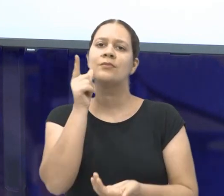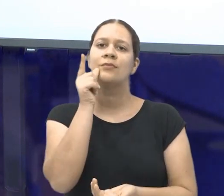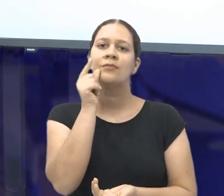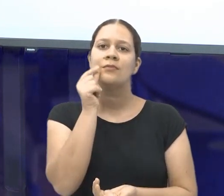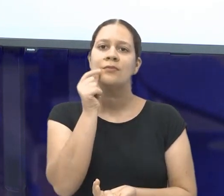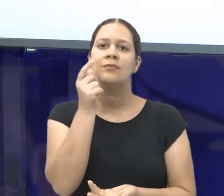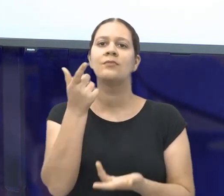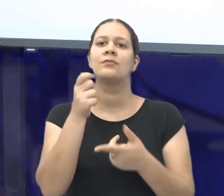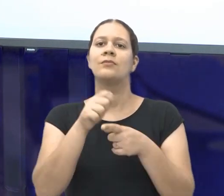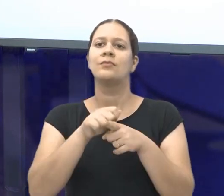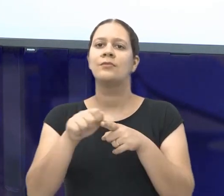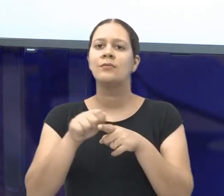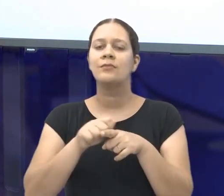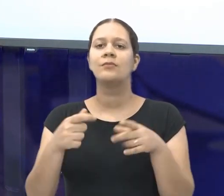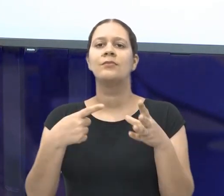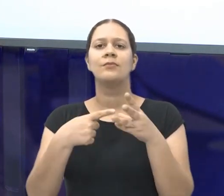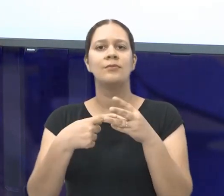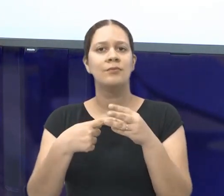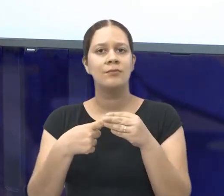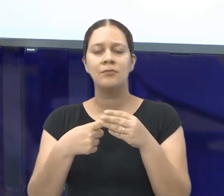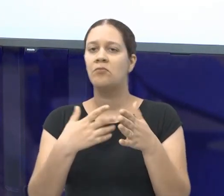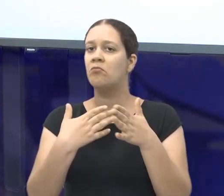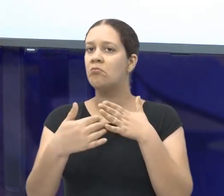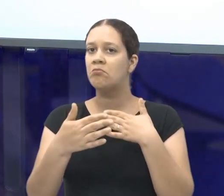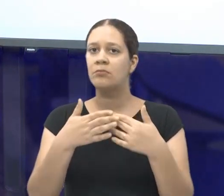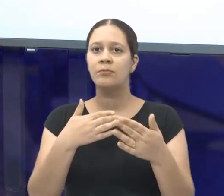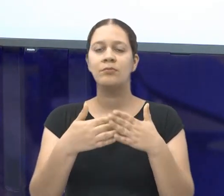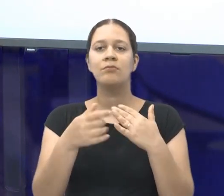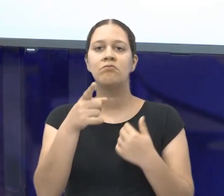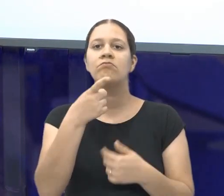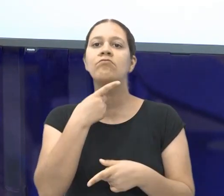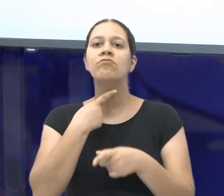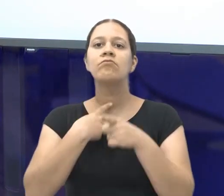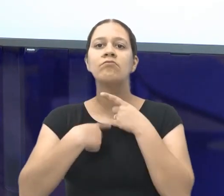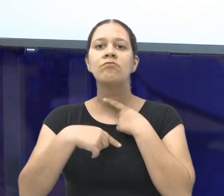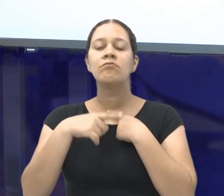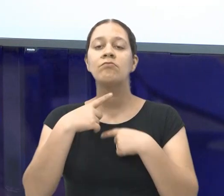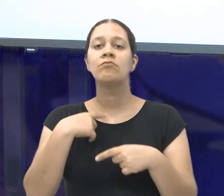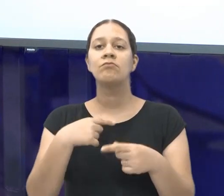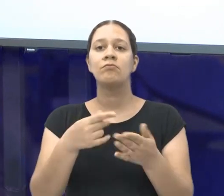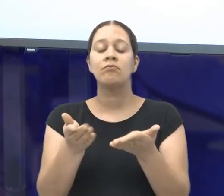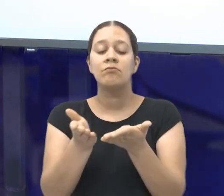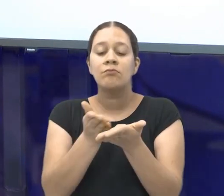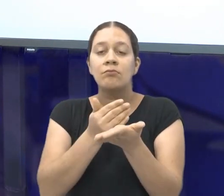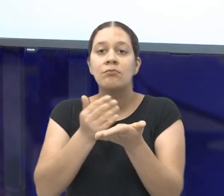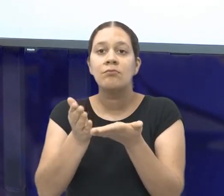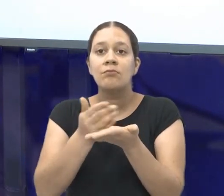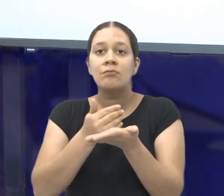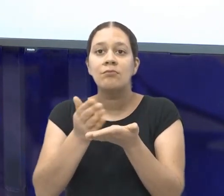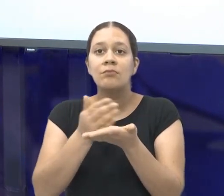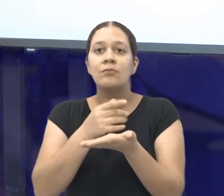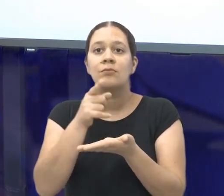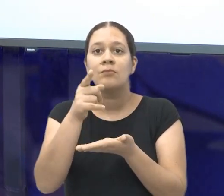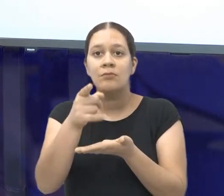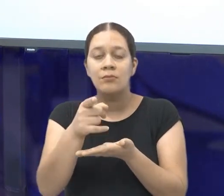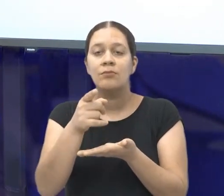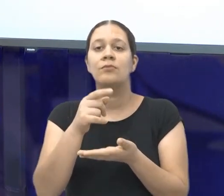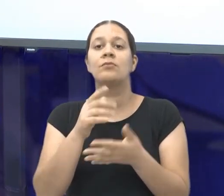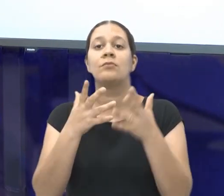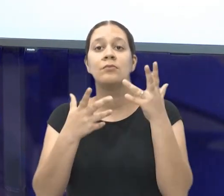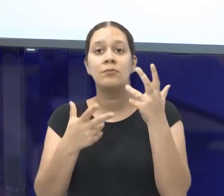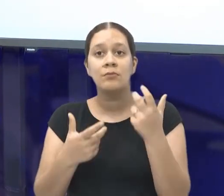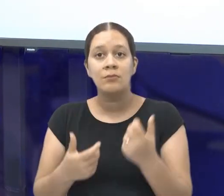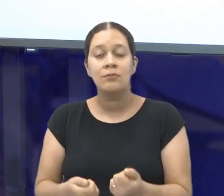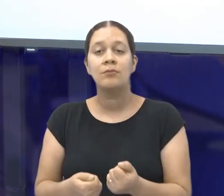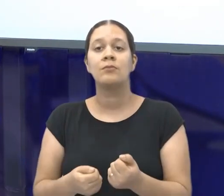lápis, borracha, caneta, o que preferir. Pega o teu caderno, o teu bloco de atividades que você recebeu também